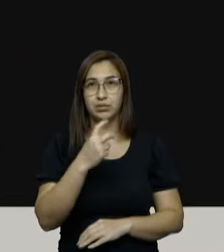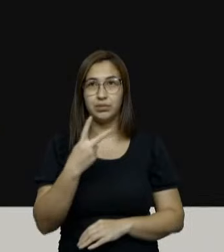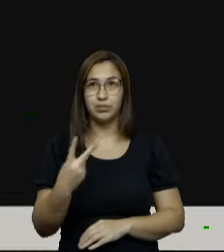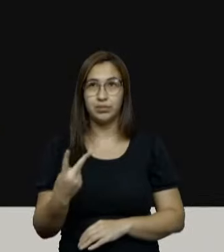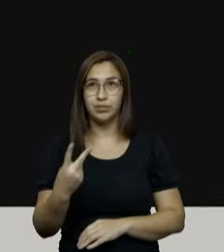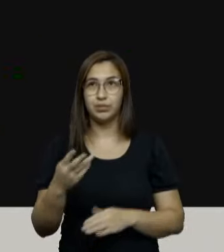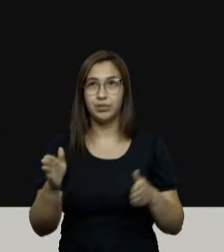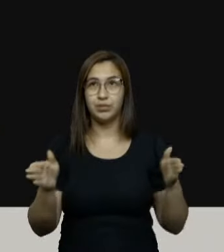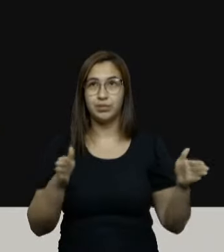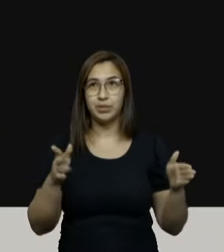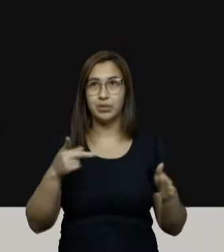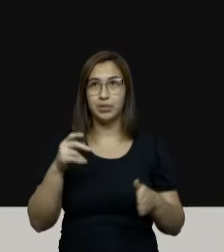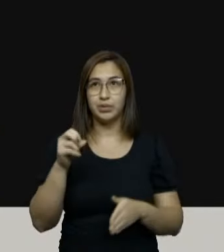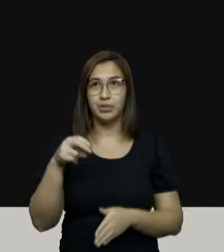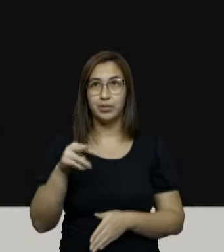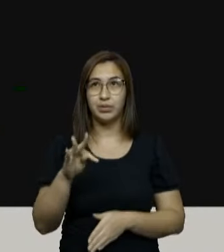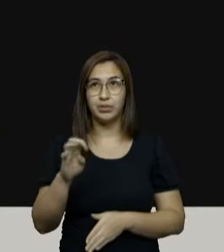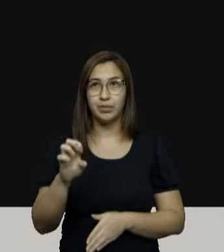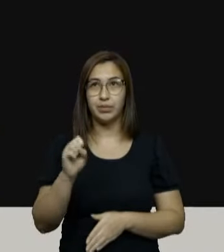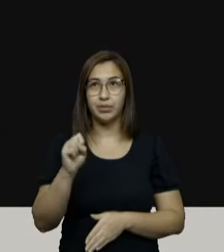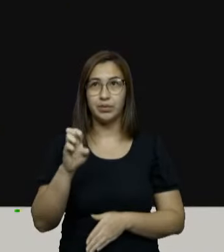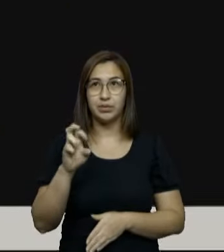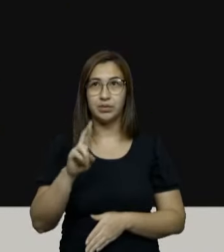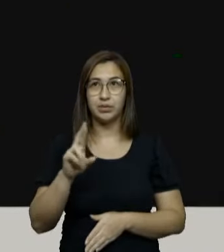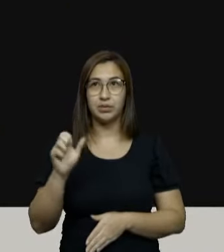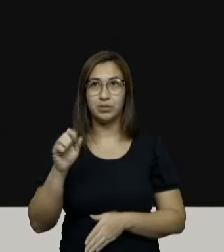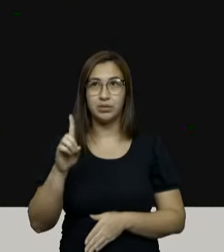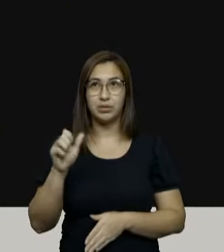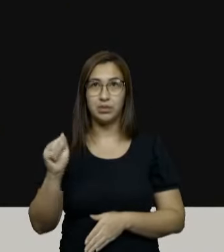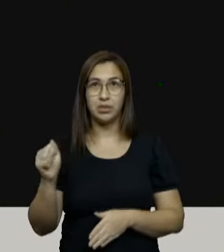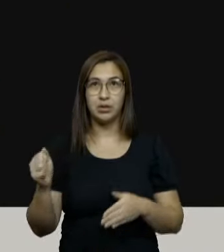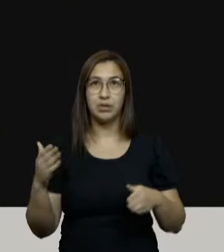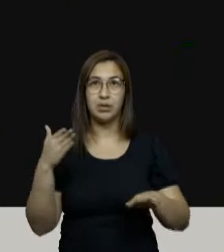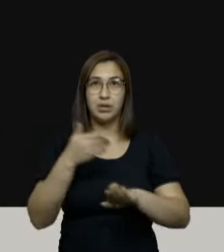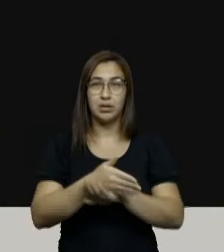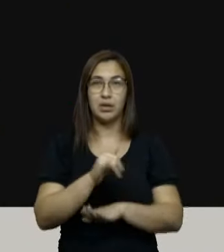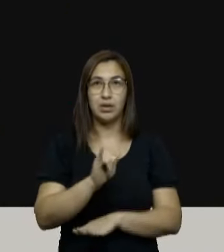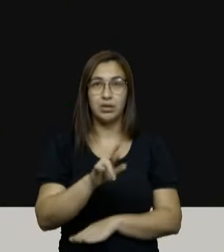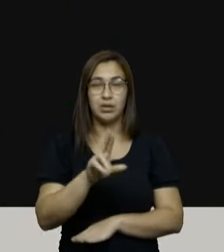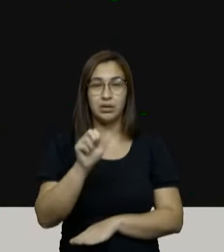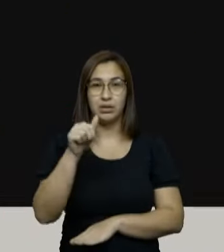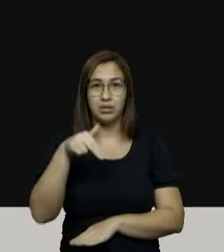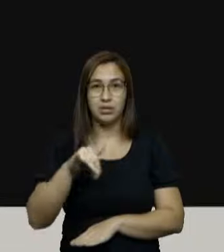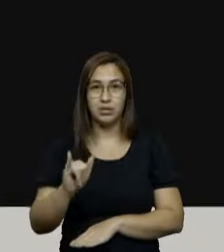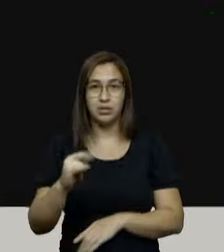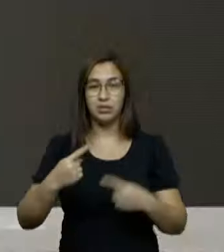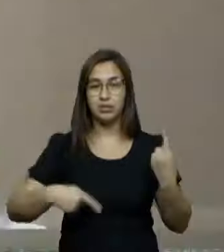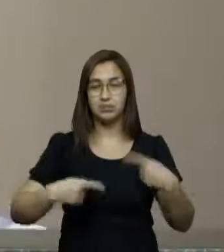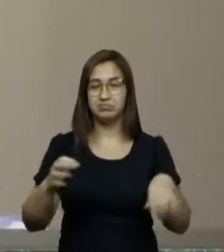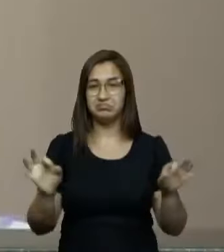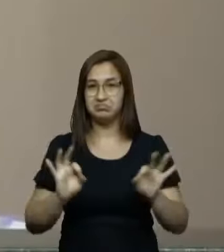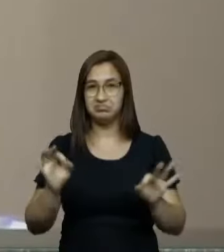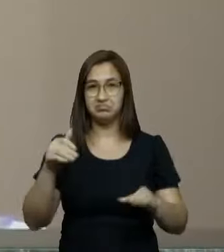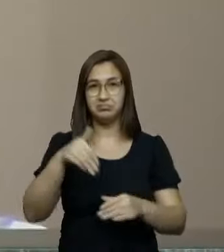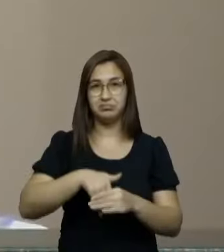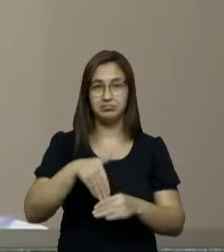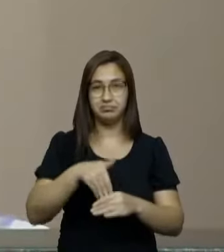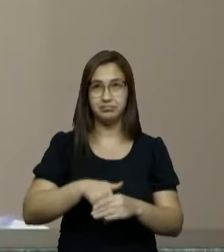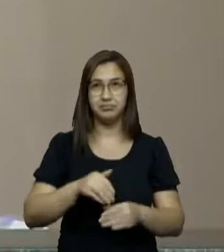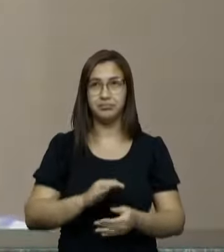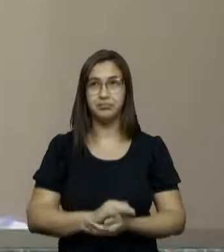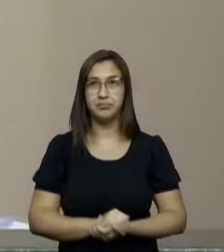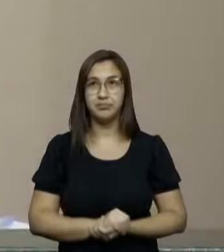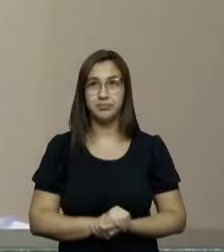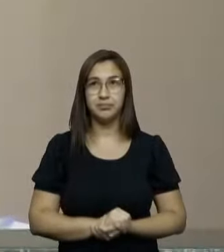trecho entre Ponte Serrada e acesso a Irani. Em discussão, não havendo quem queira discutir,